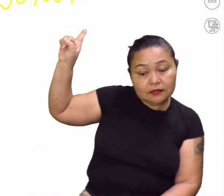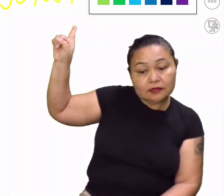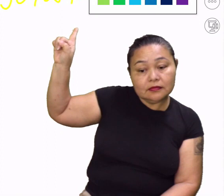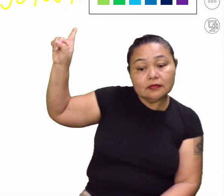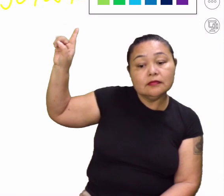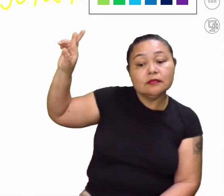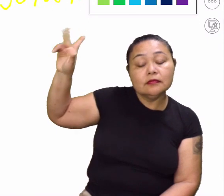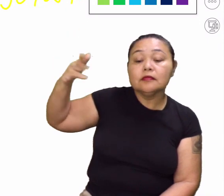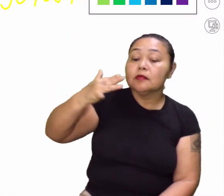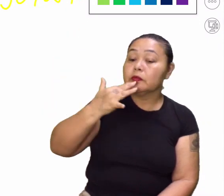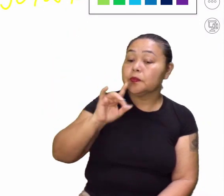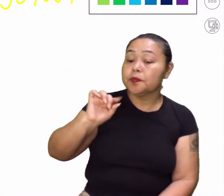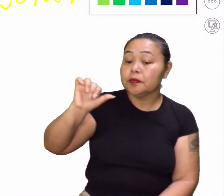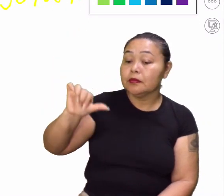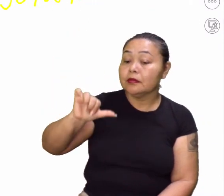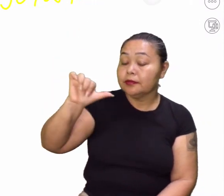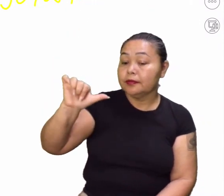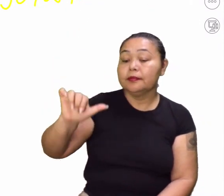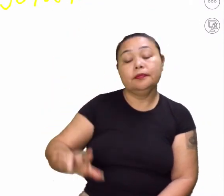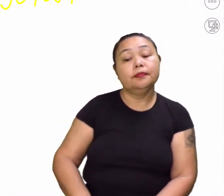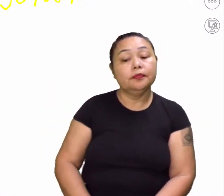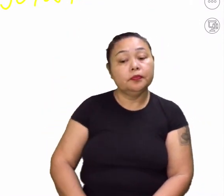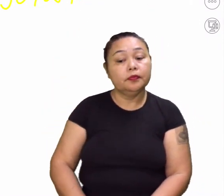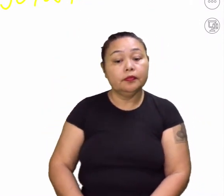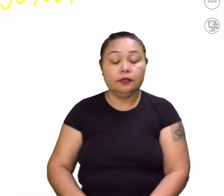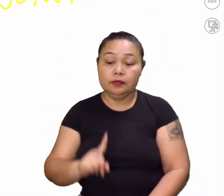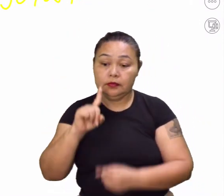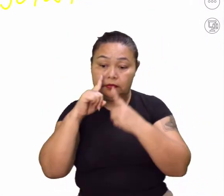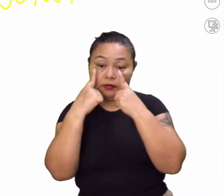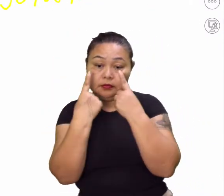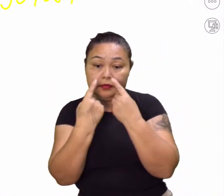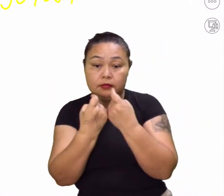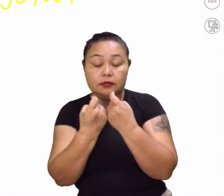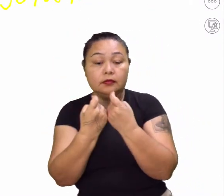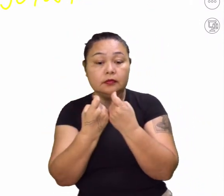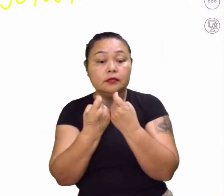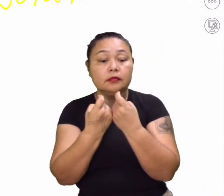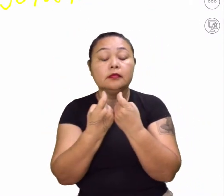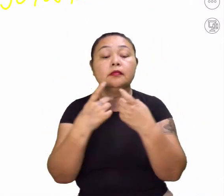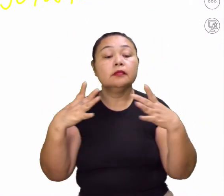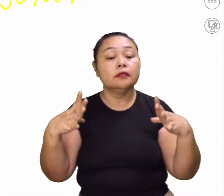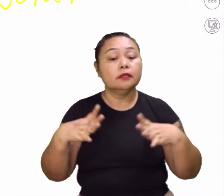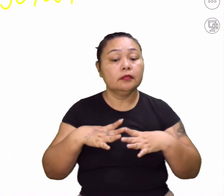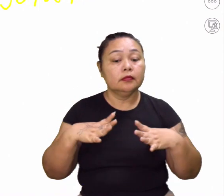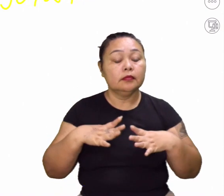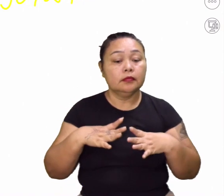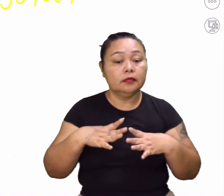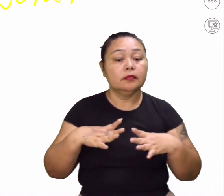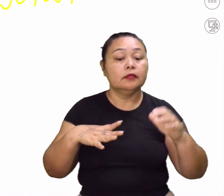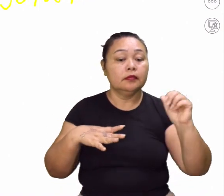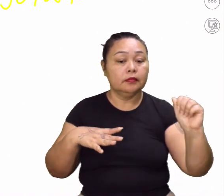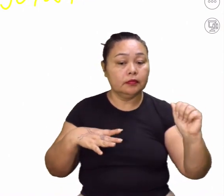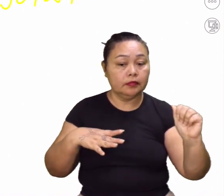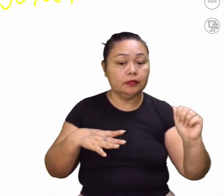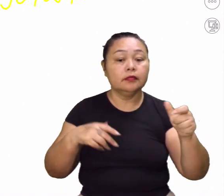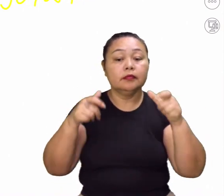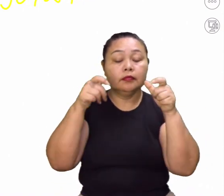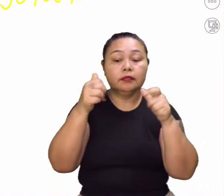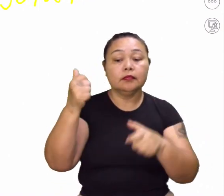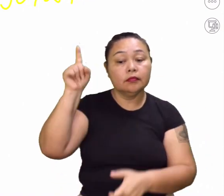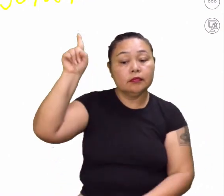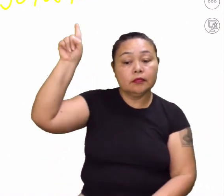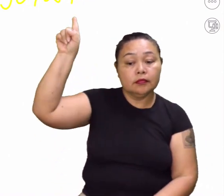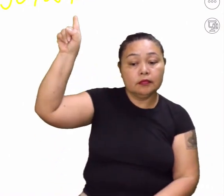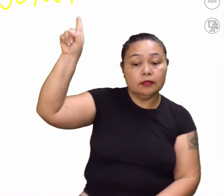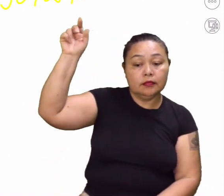mudar agora a cor. Olha que interessante, ele está falando que uma cidade A está localizada aqui,